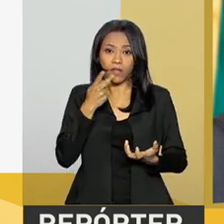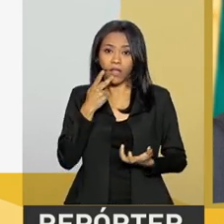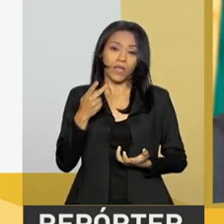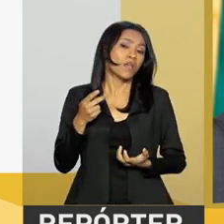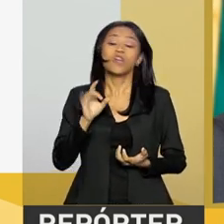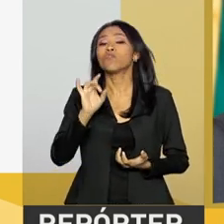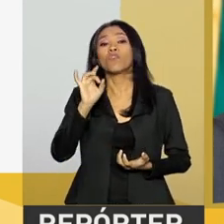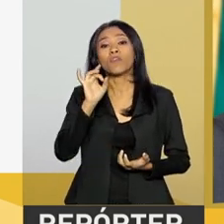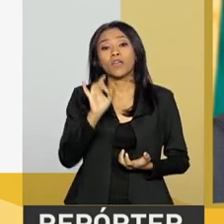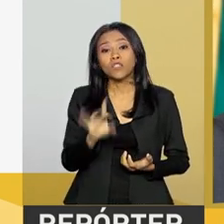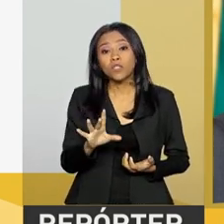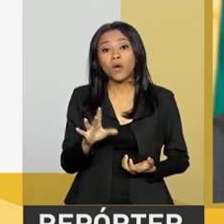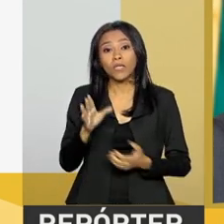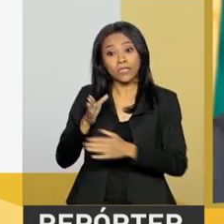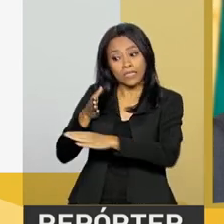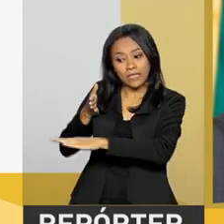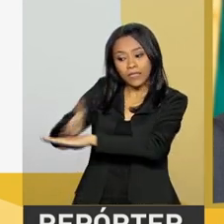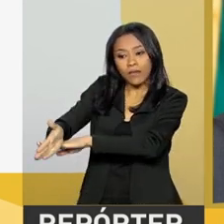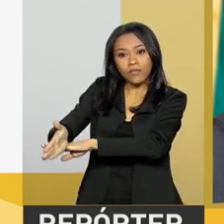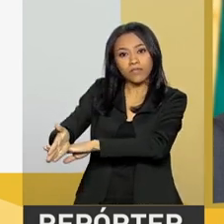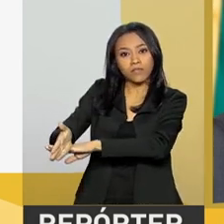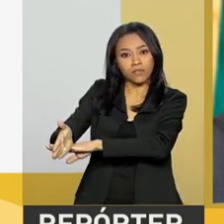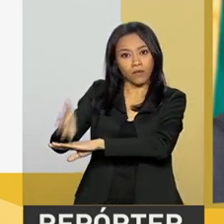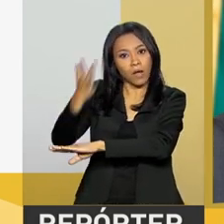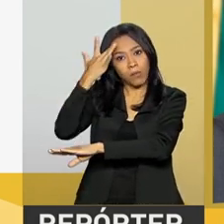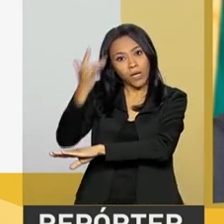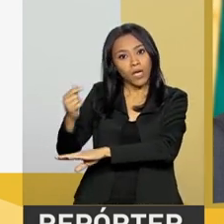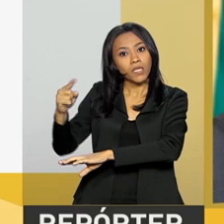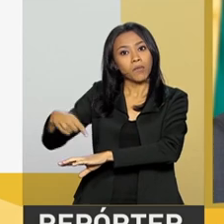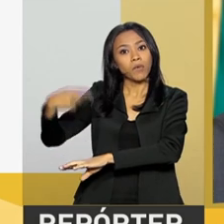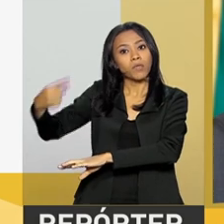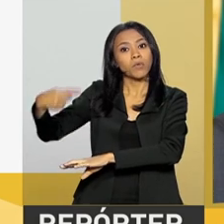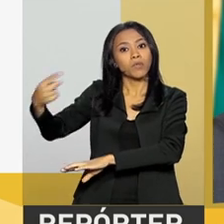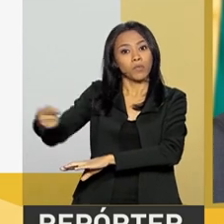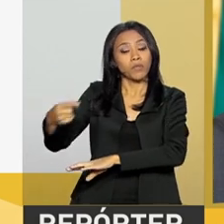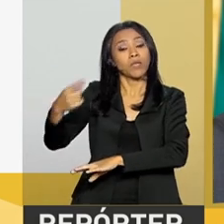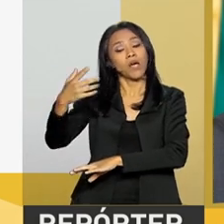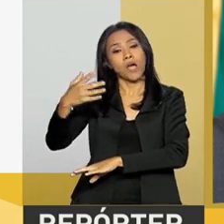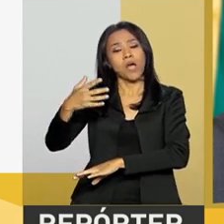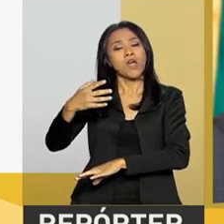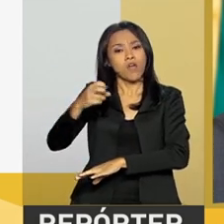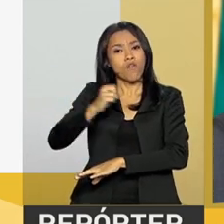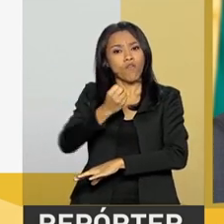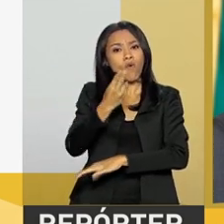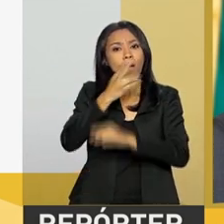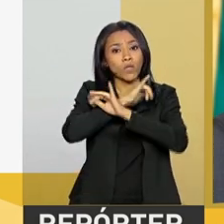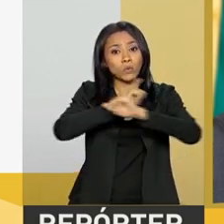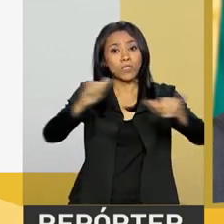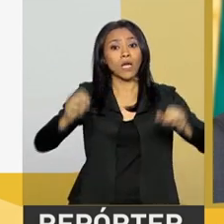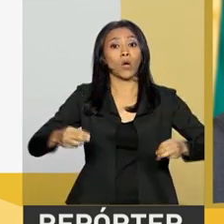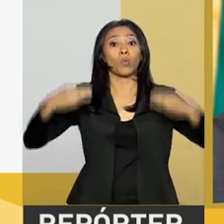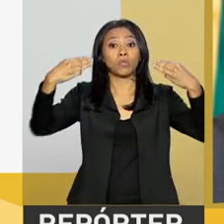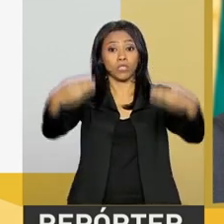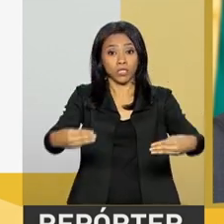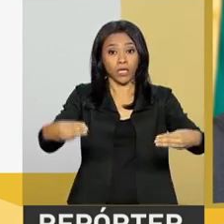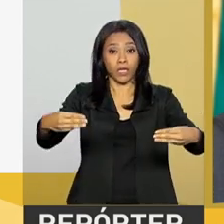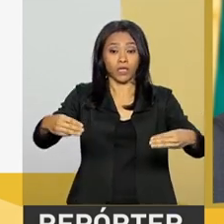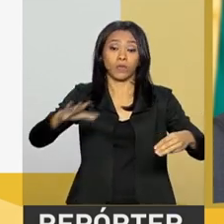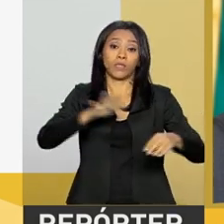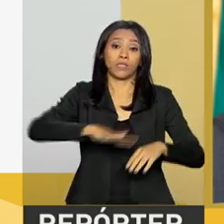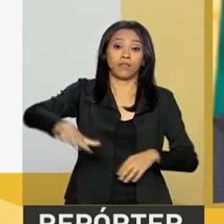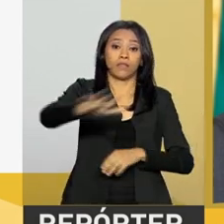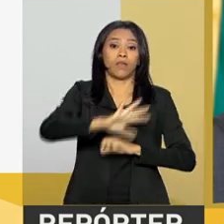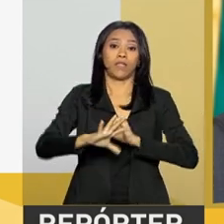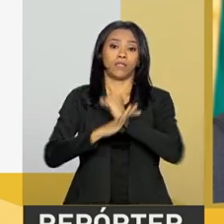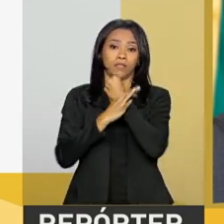não vou ficar apenas na intervenção entre amanhã e depois não está renunciando o estéreo extraordinário de serviços à pergunta o que